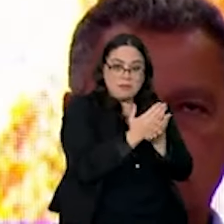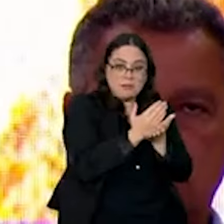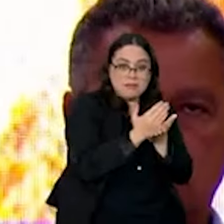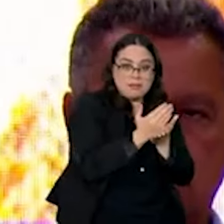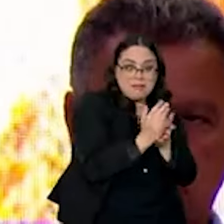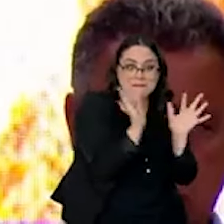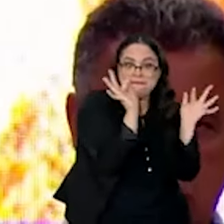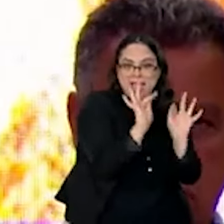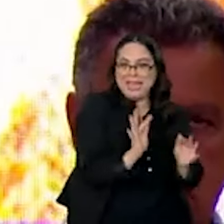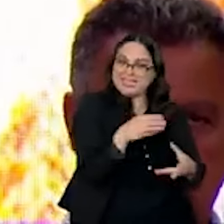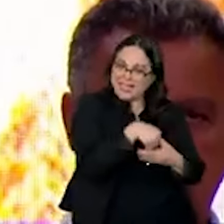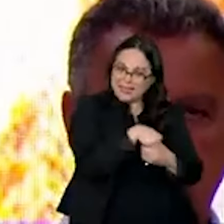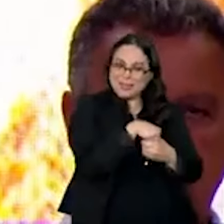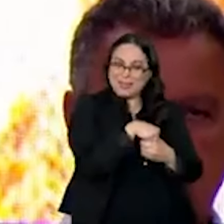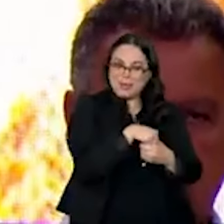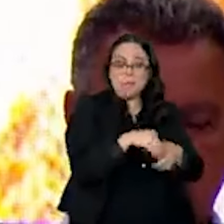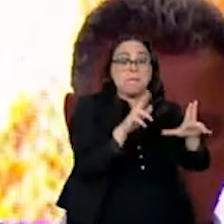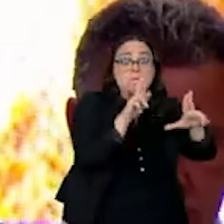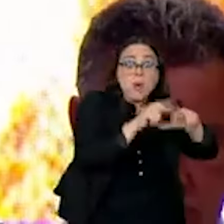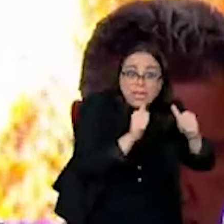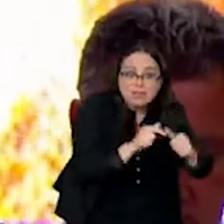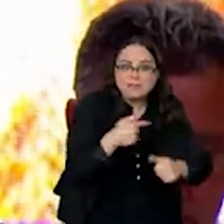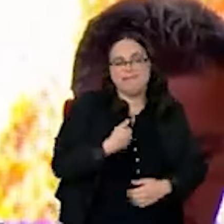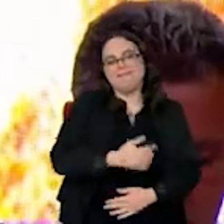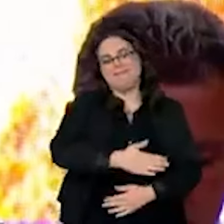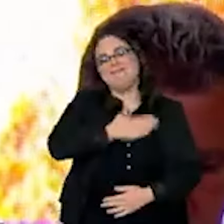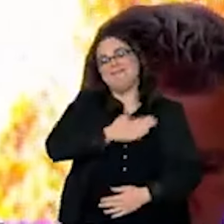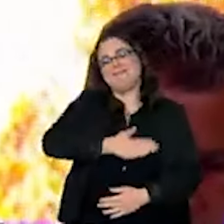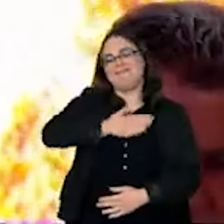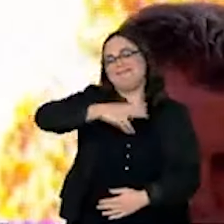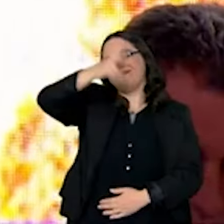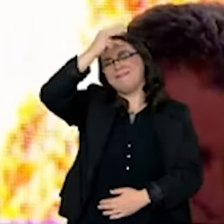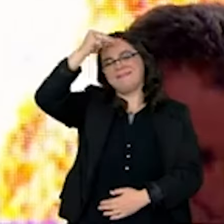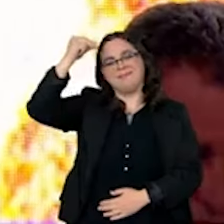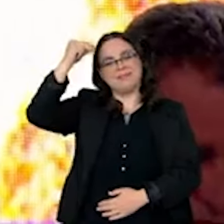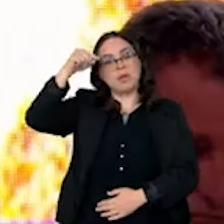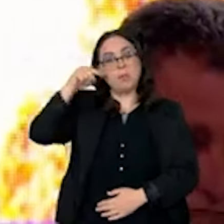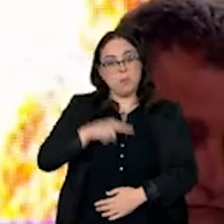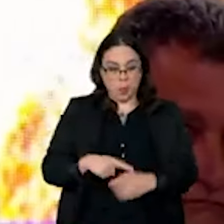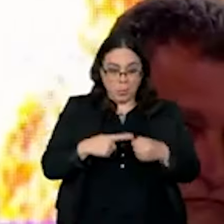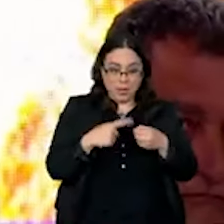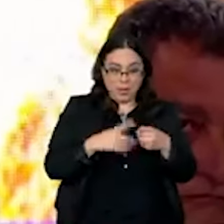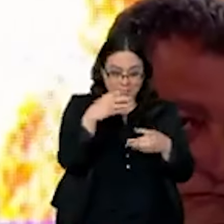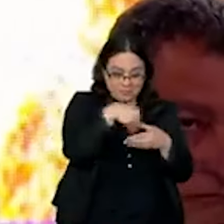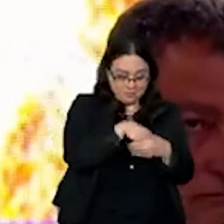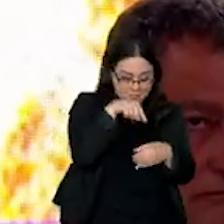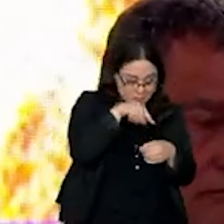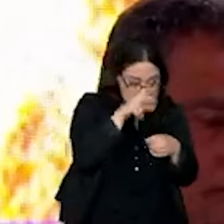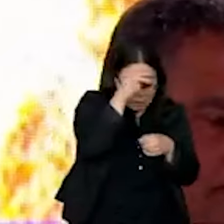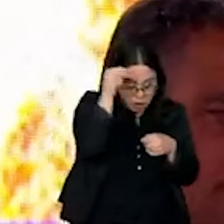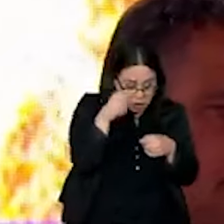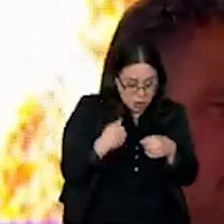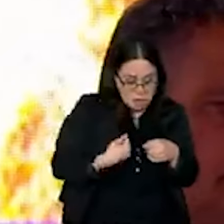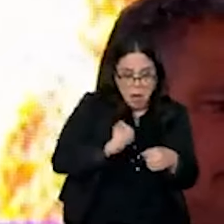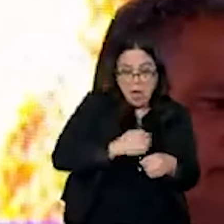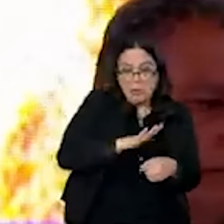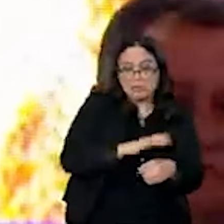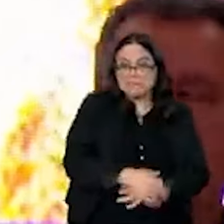ser feliz. É por isso que eu gosto das prefeituras, é porque é lá que eu moro. Então,